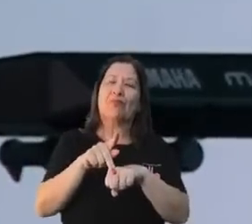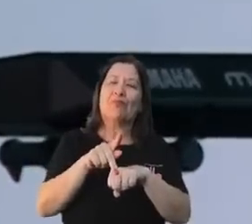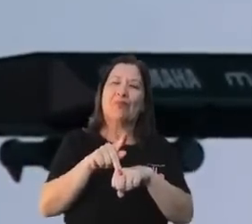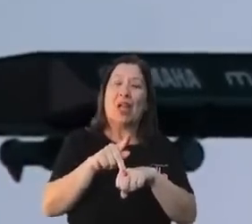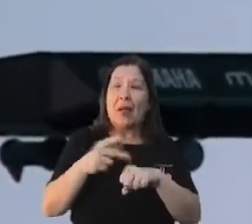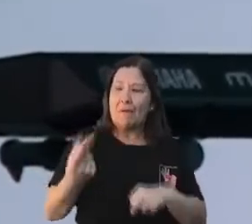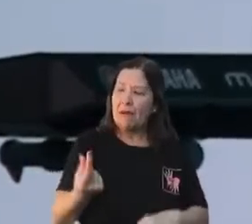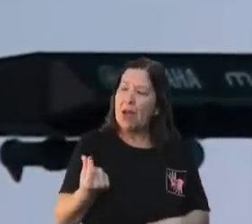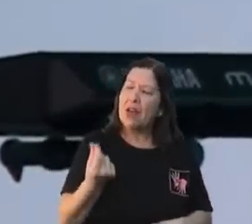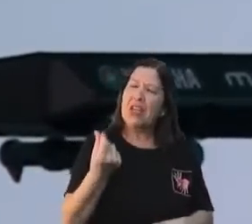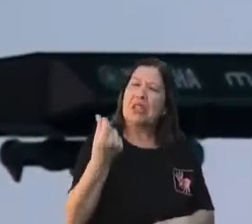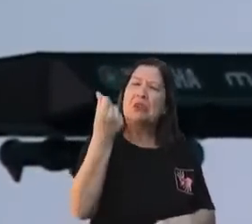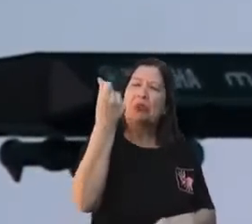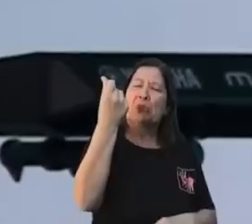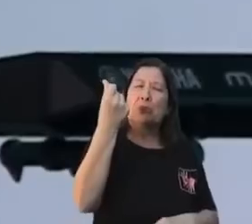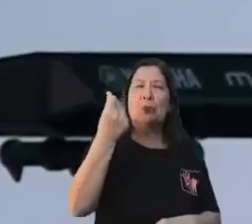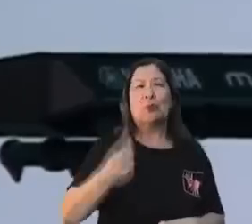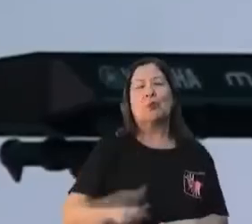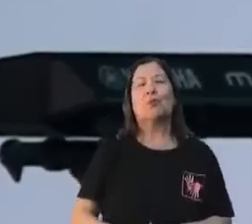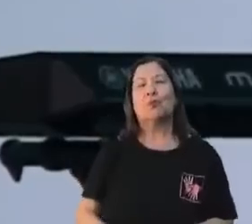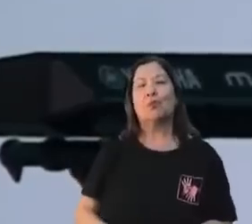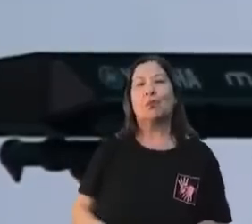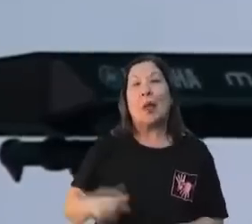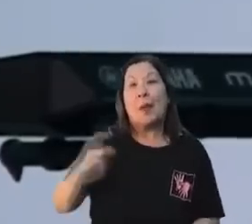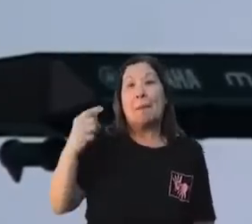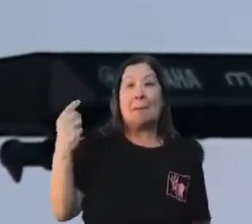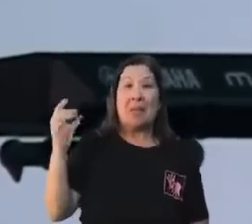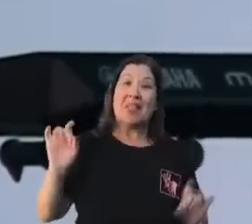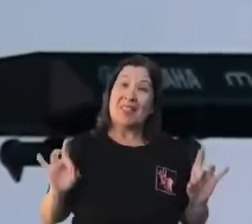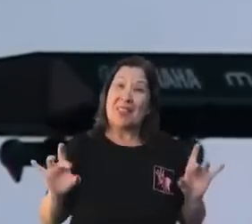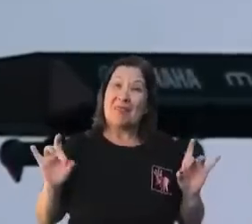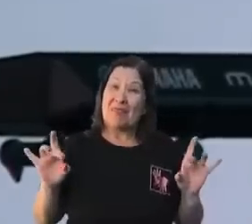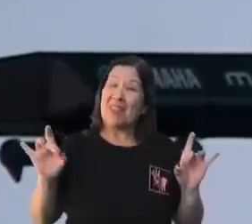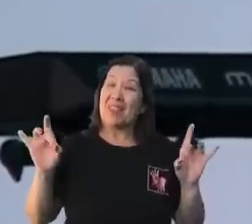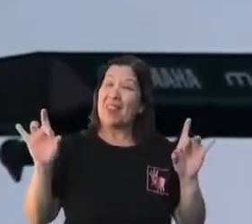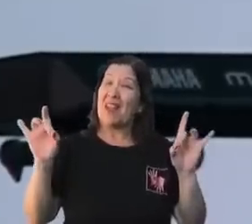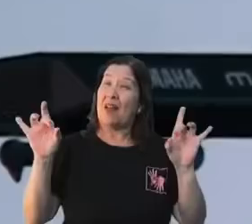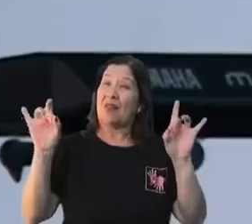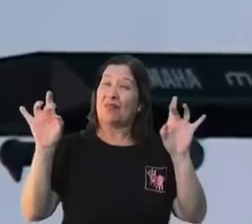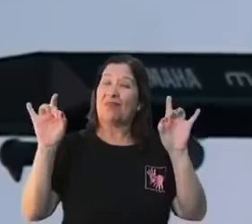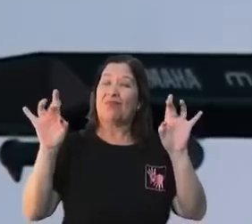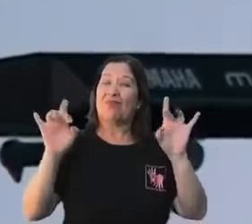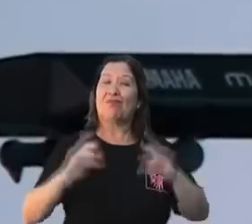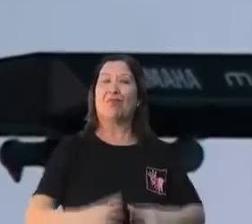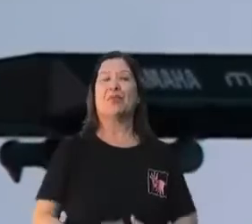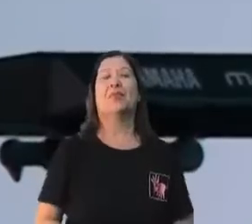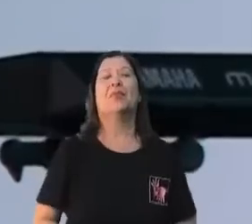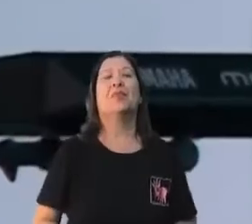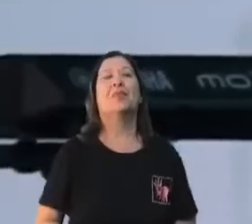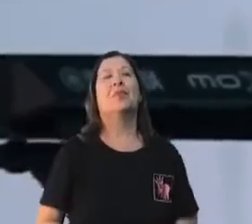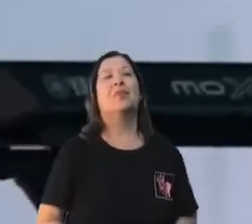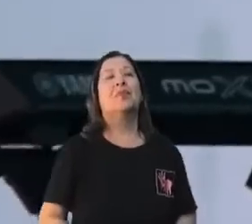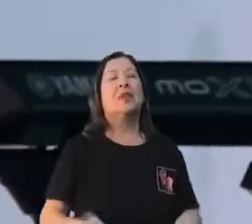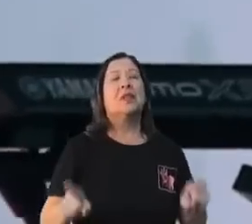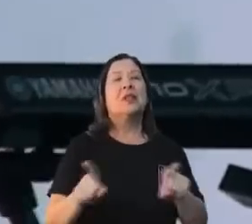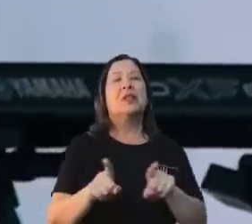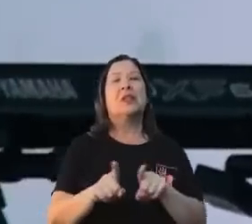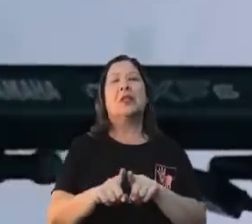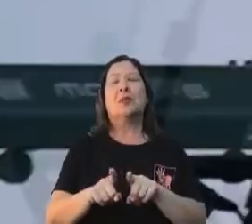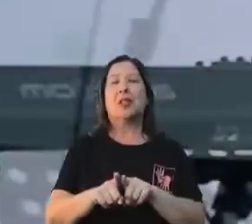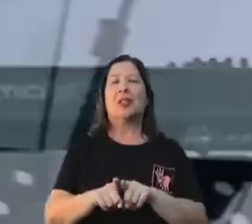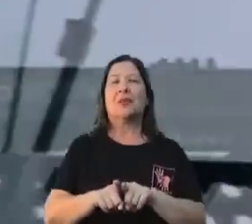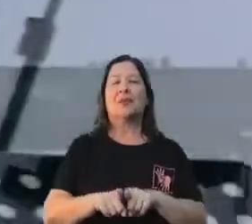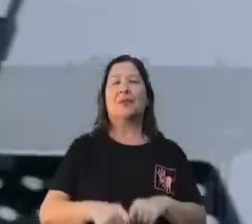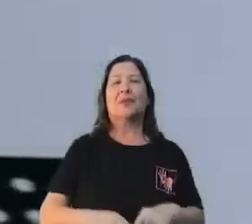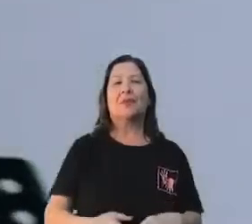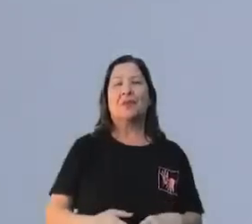ele era raríssimo, porque essa essência não tinha Israel. Essa essência era extraída de um arbusto